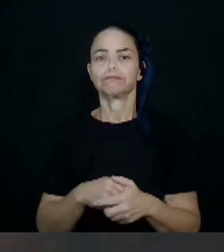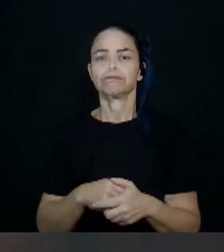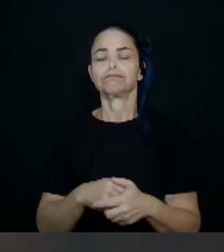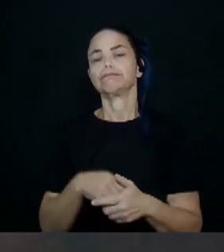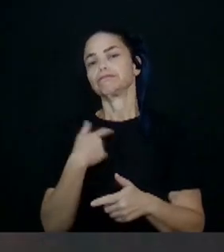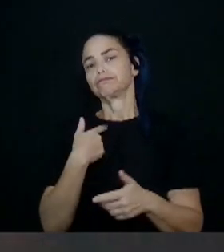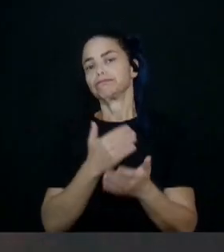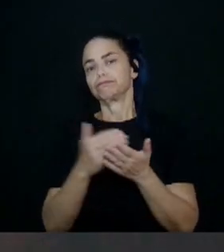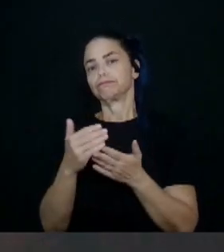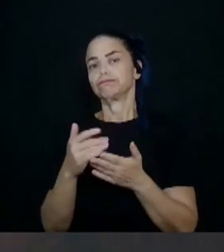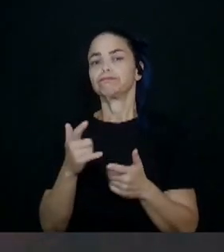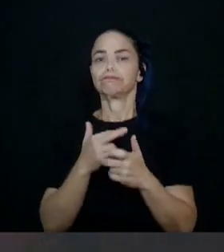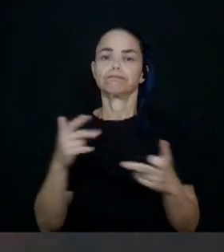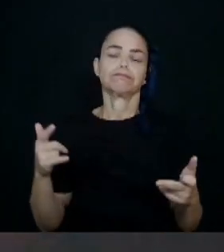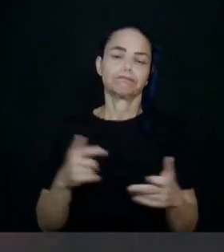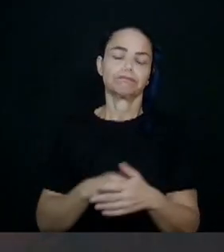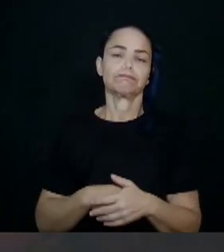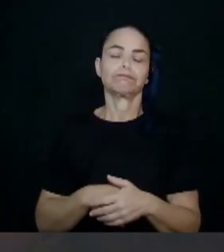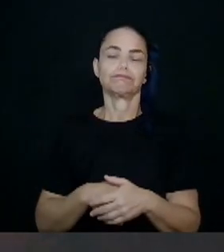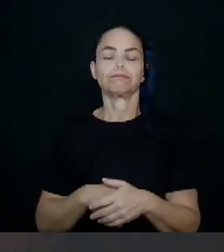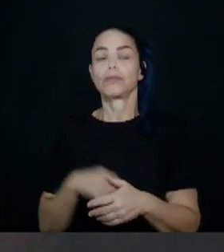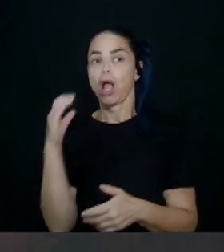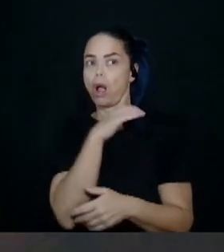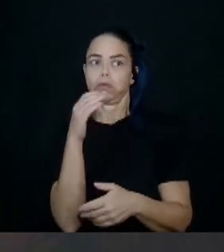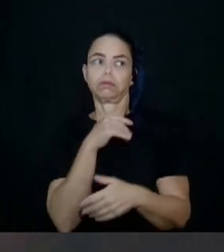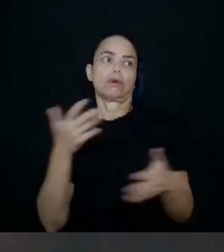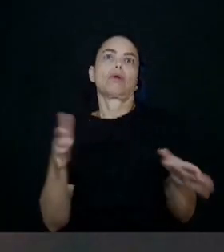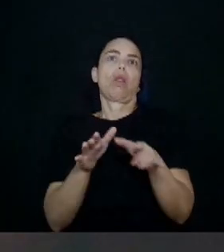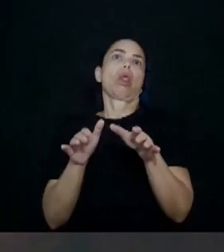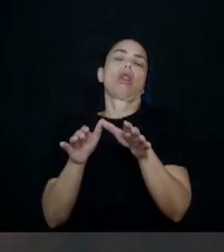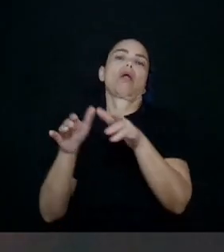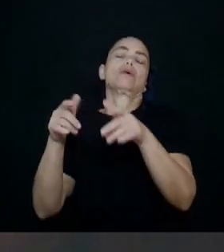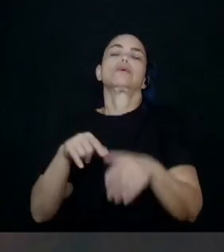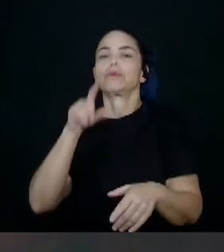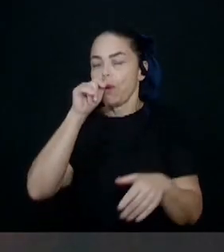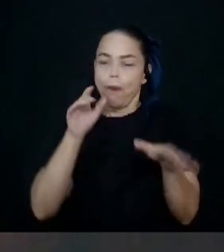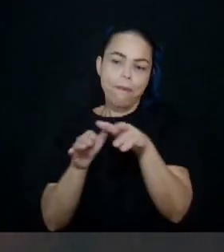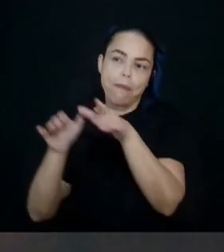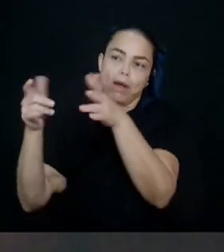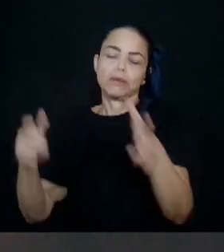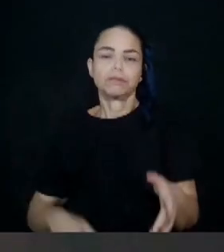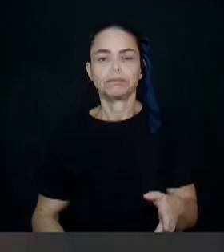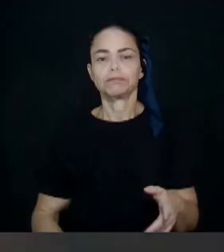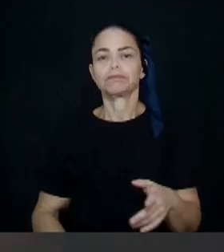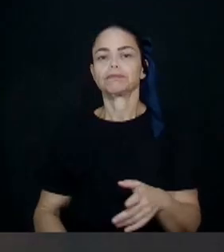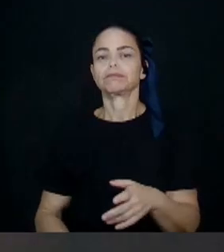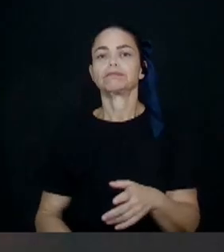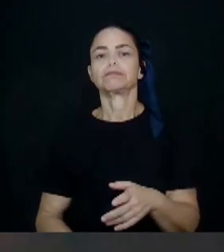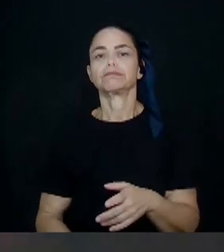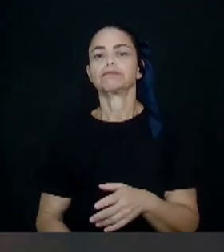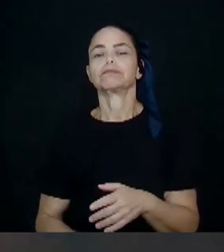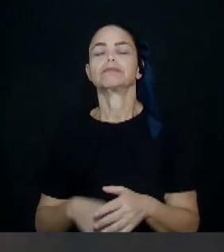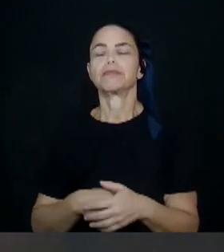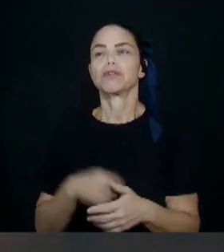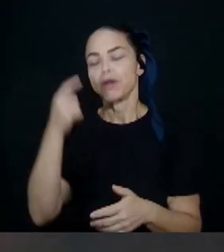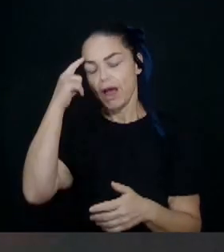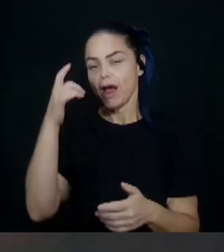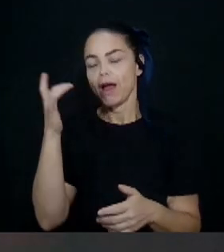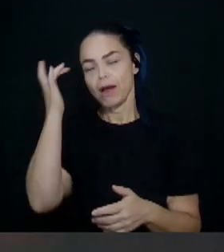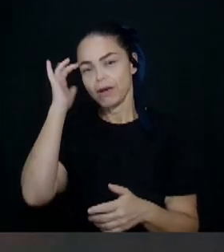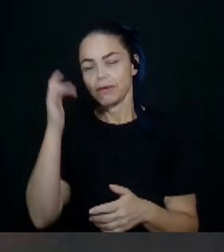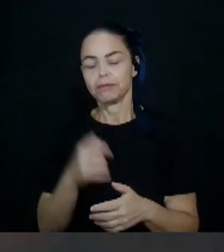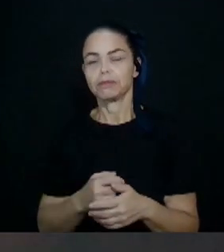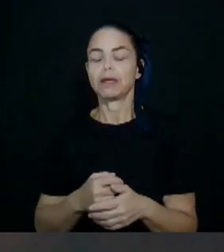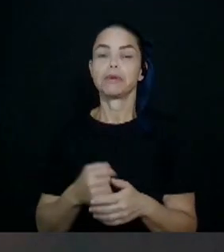fazer coisas voando, né? Ou, na verdade, até mesmo no sentido, nós temos aqui o transporte